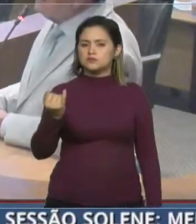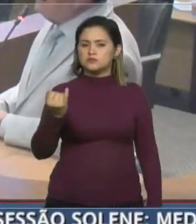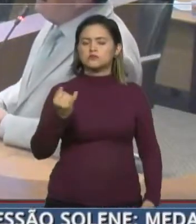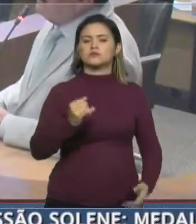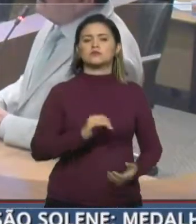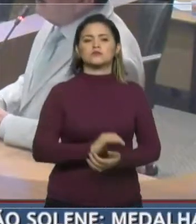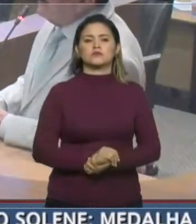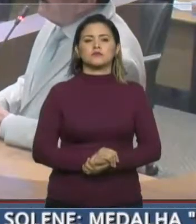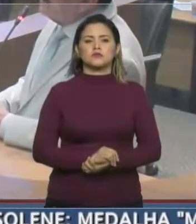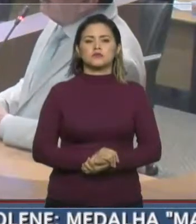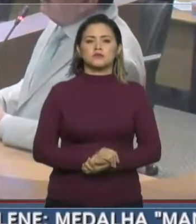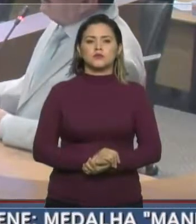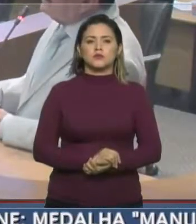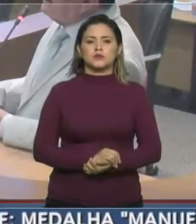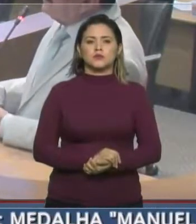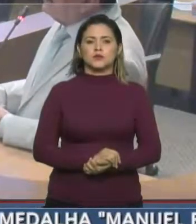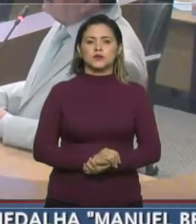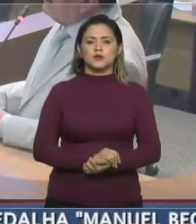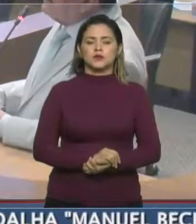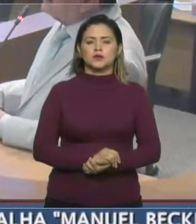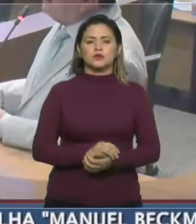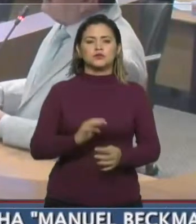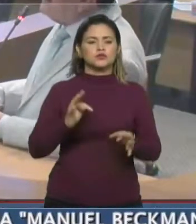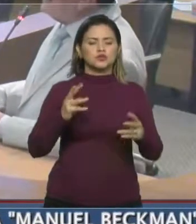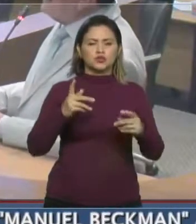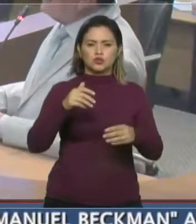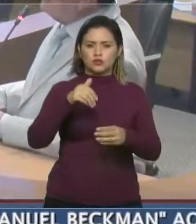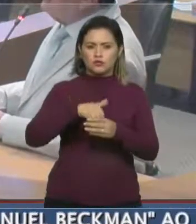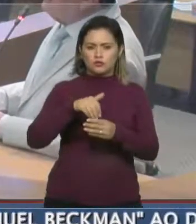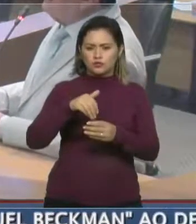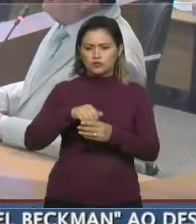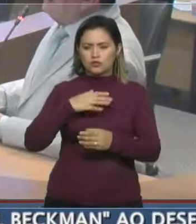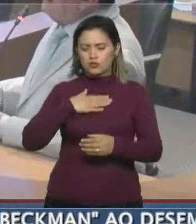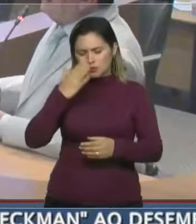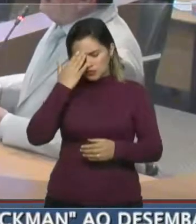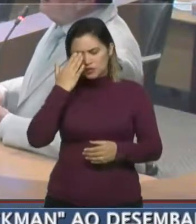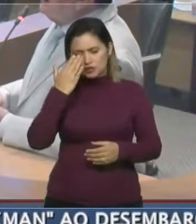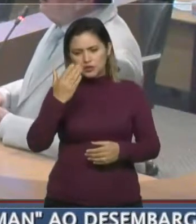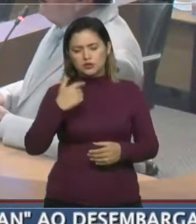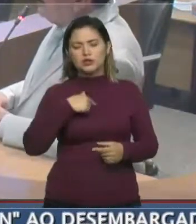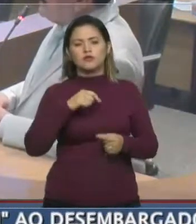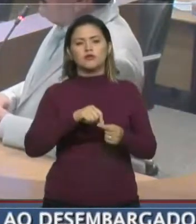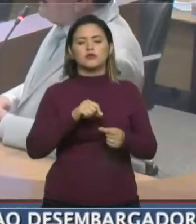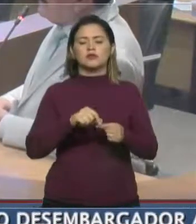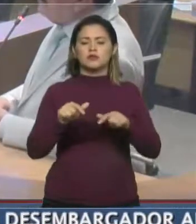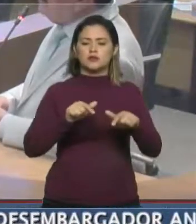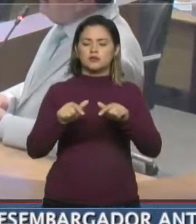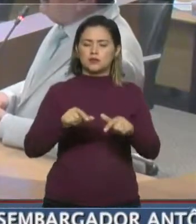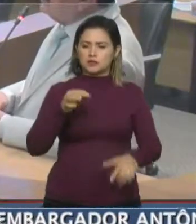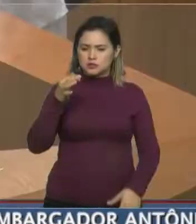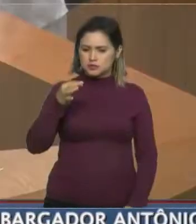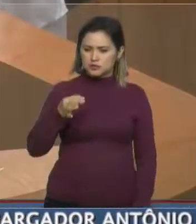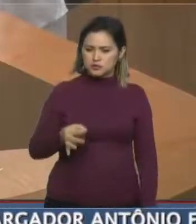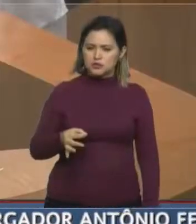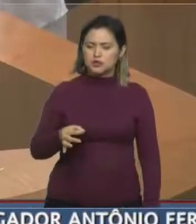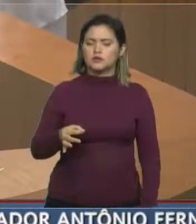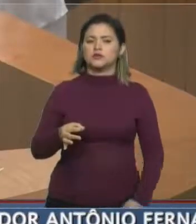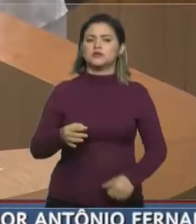casa, e sou merecedor nesse sentido. Eu também sou abnegado pelo meu trabalho, eu